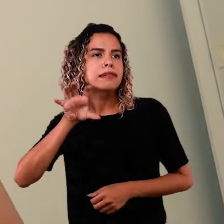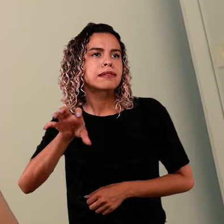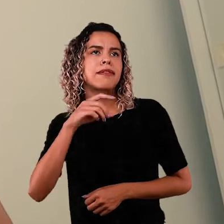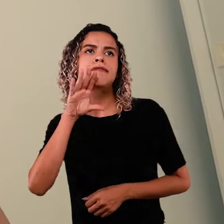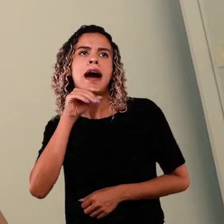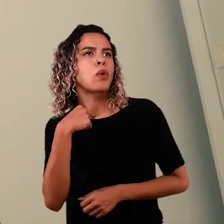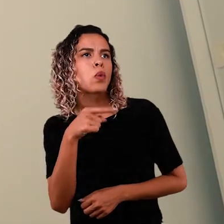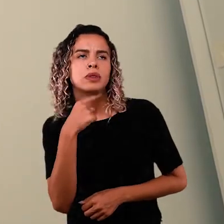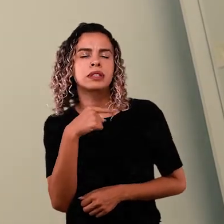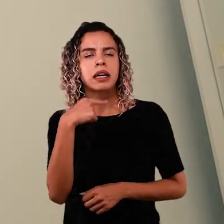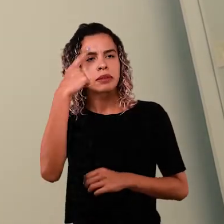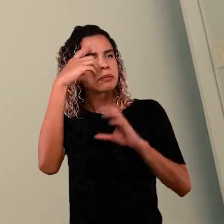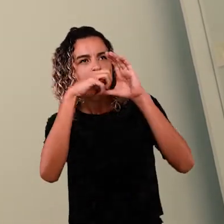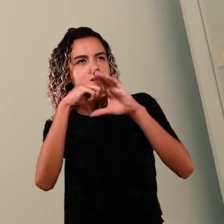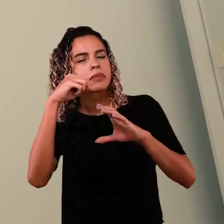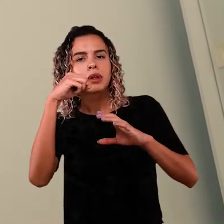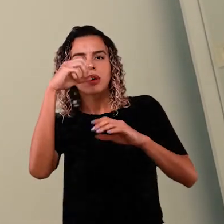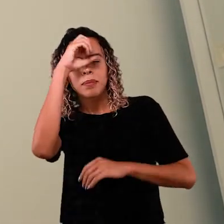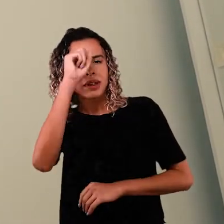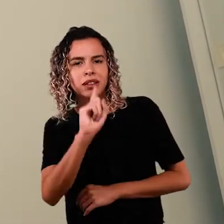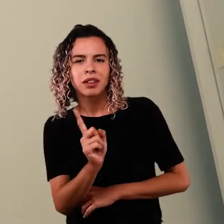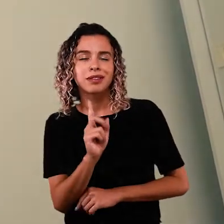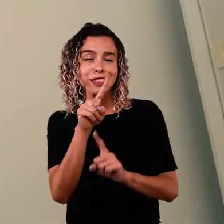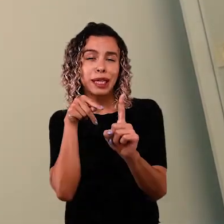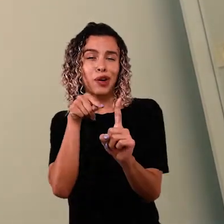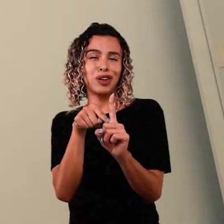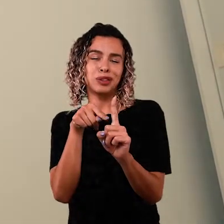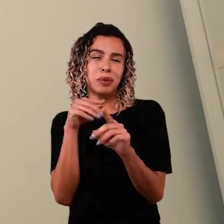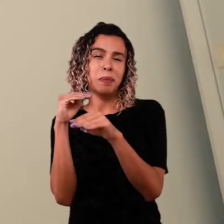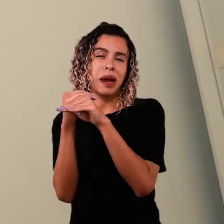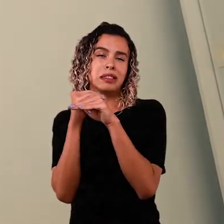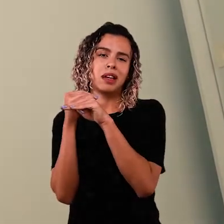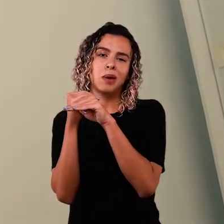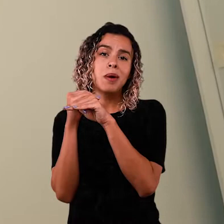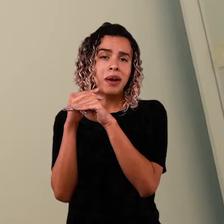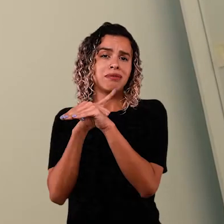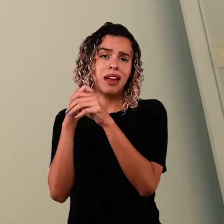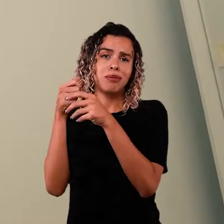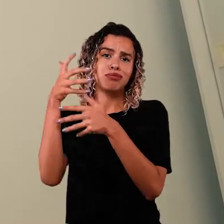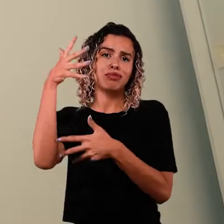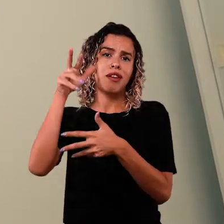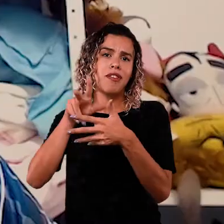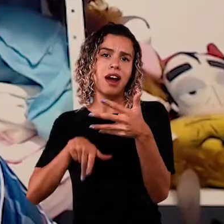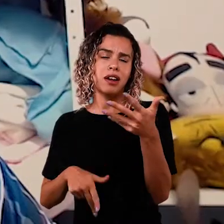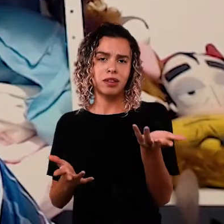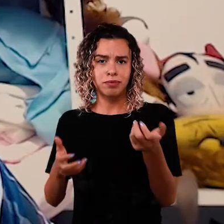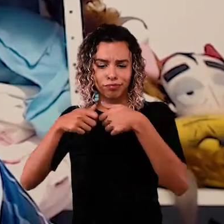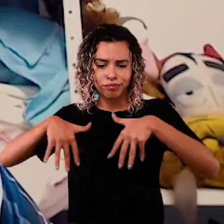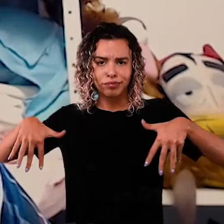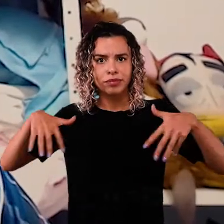de fala, déficit cognitivo, tem as estereotipias mais marcantes, né, entre aspas.